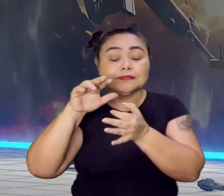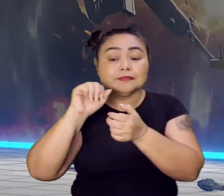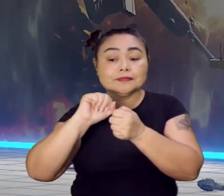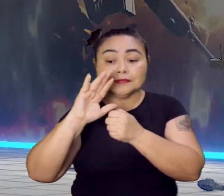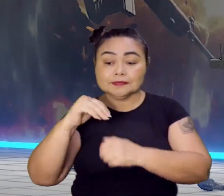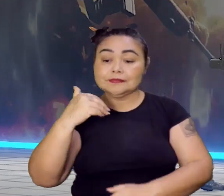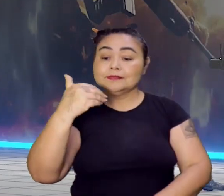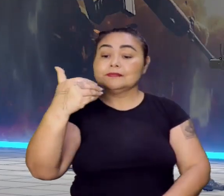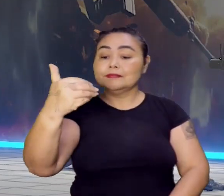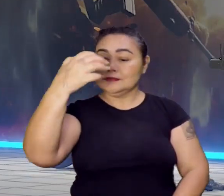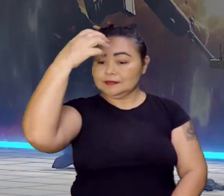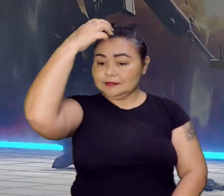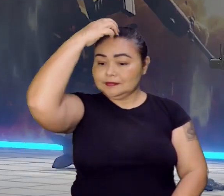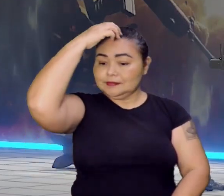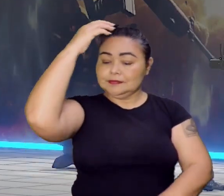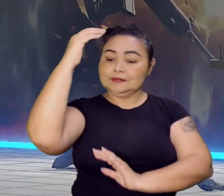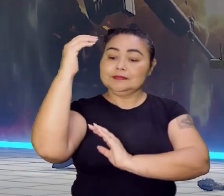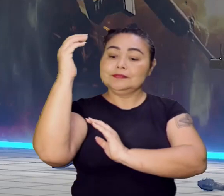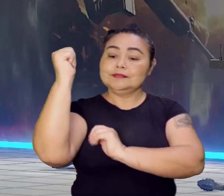espanhol,